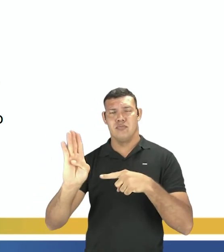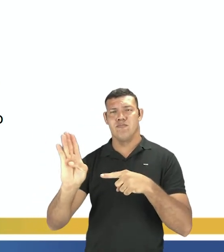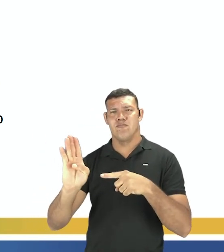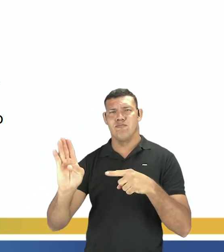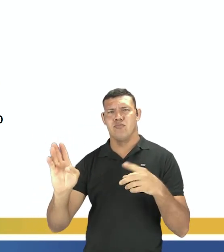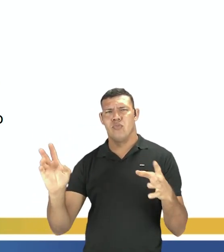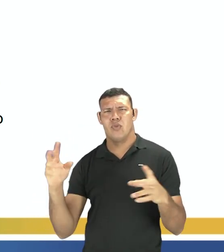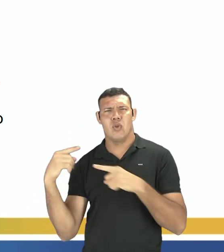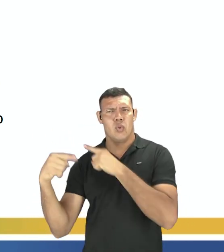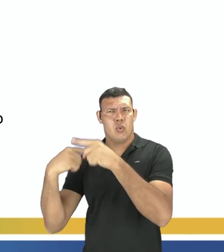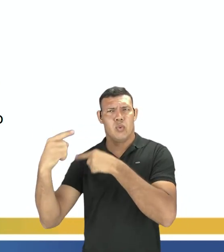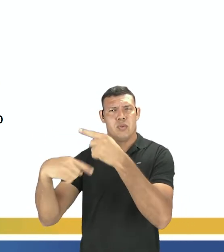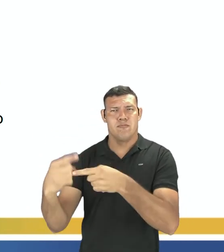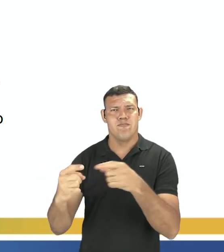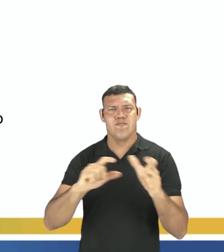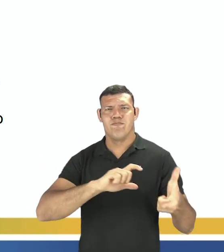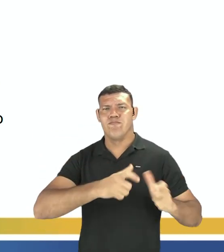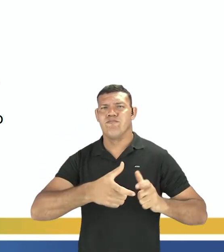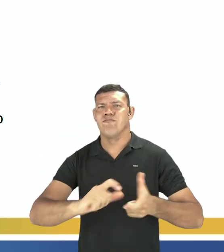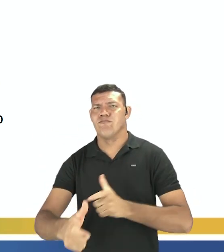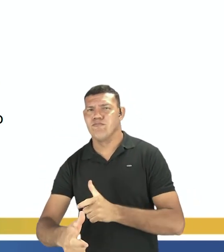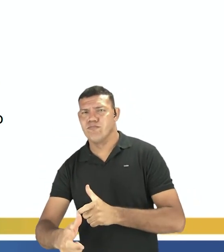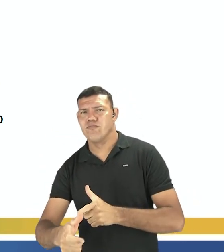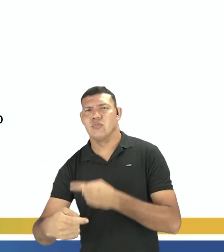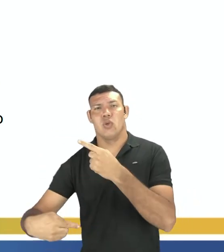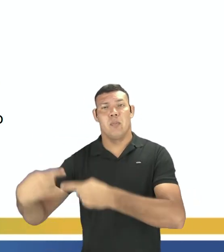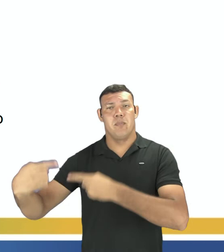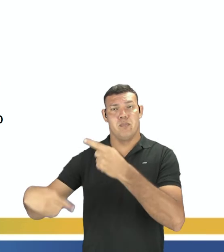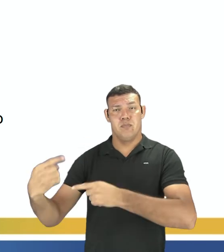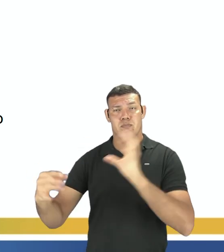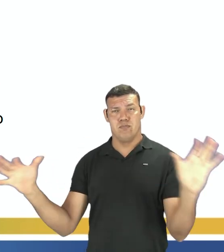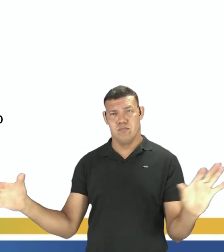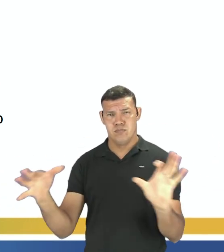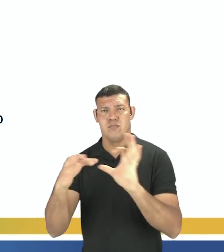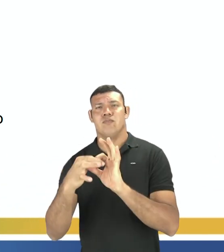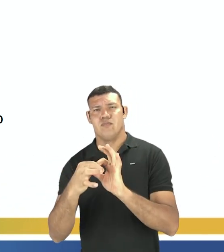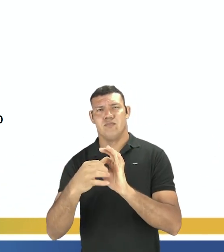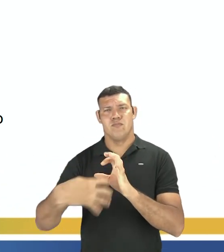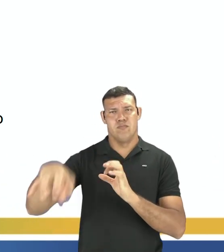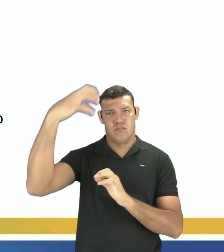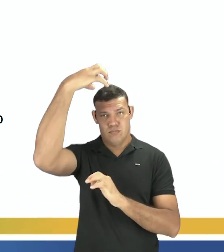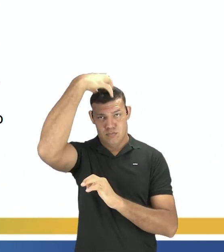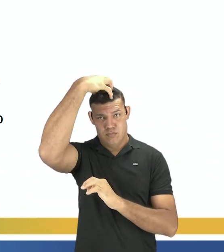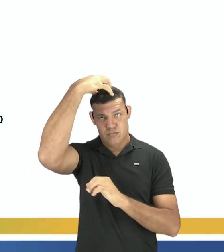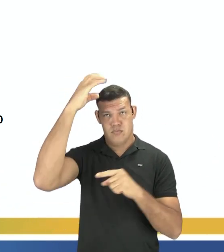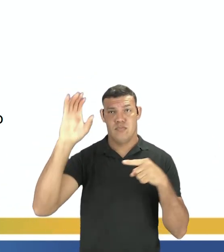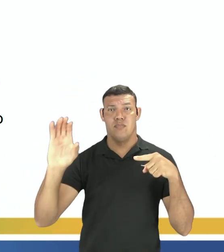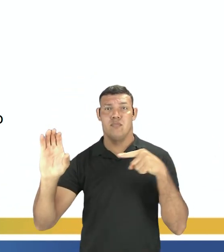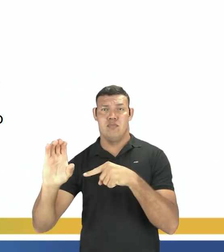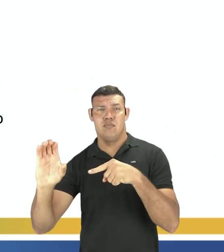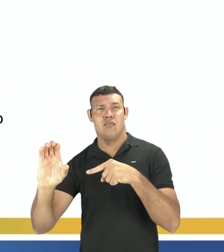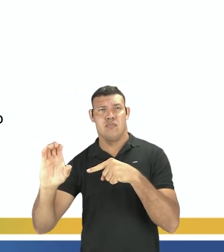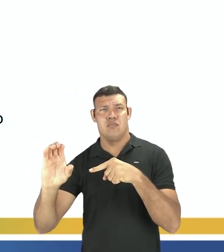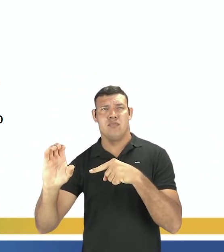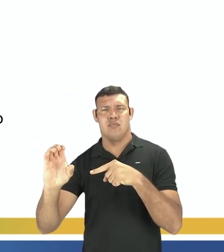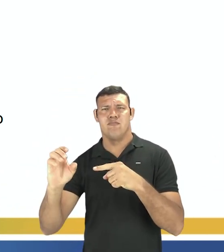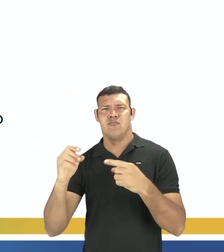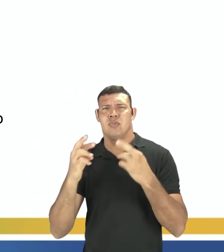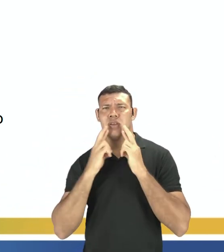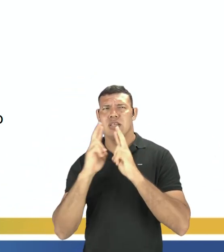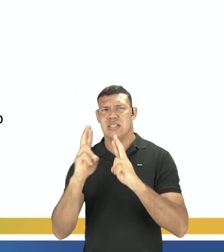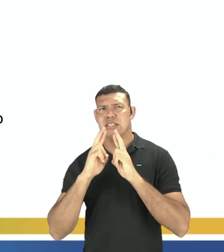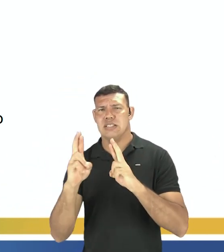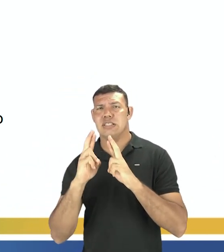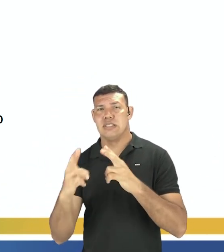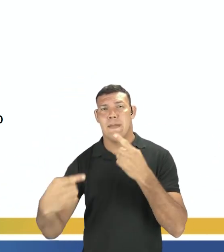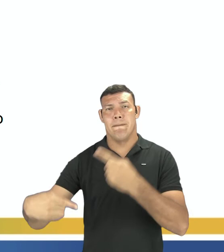b. resgatar simbolicamente as figuras políticas ligadas à monarquia, c. criticar